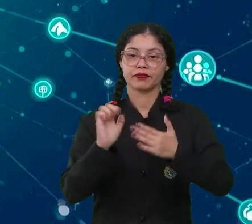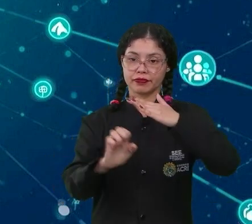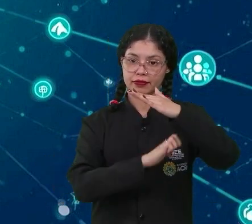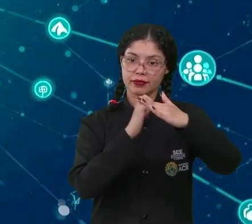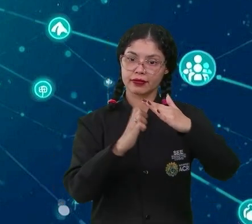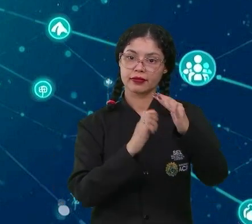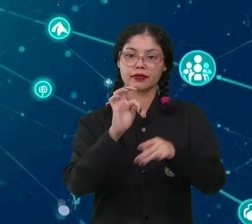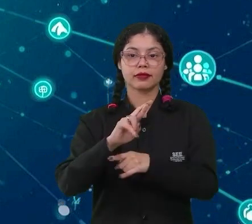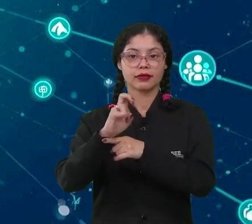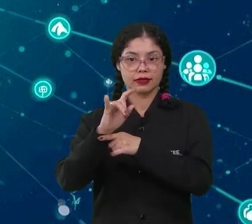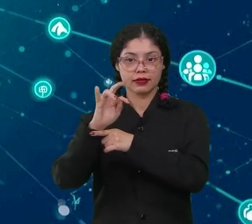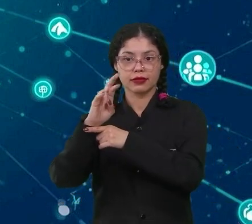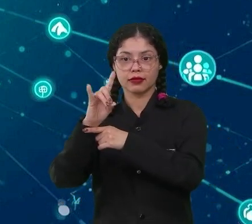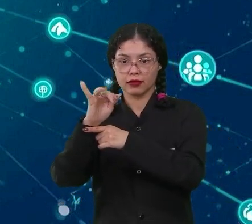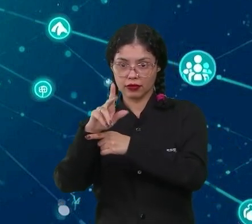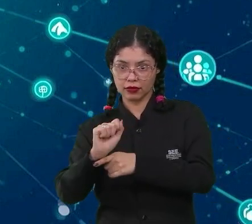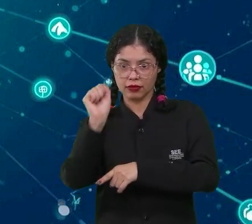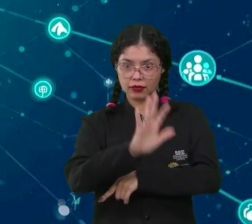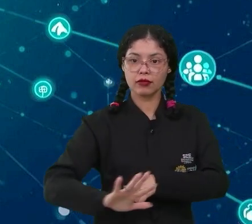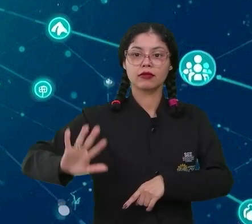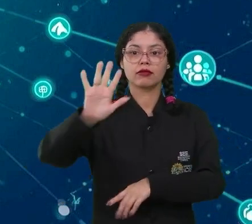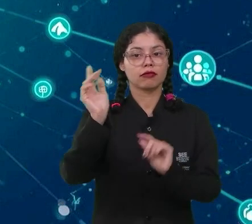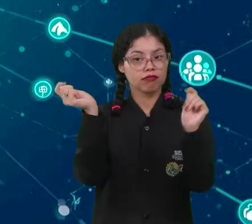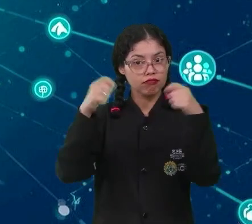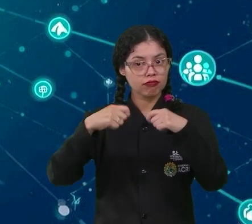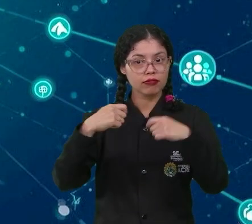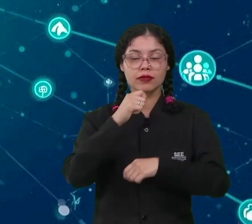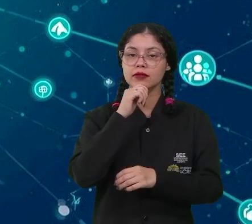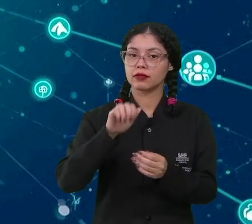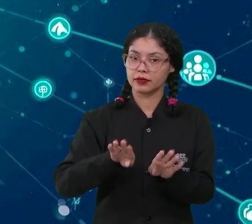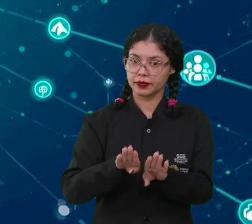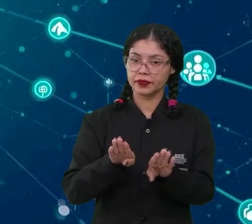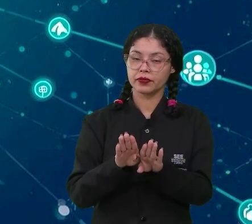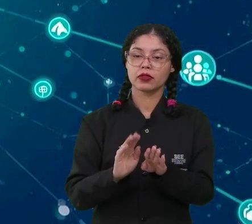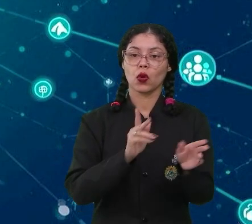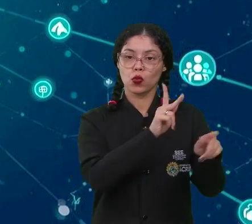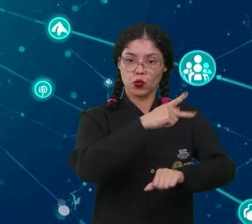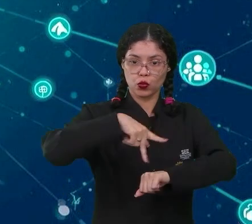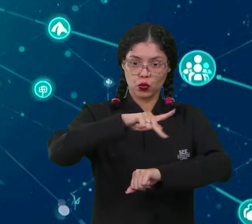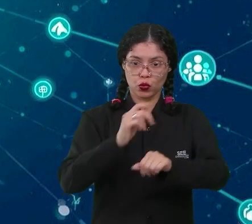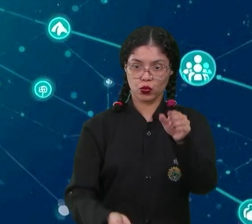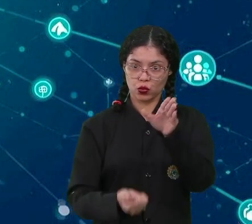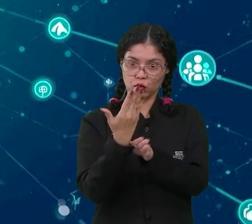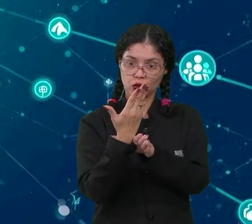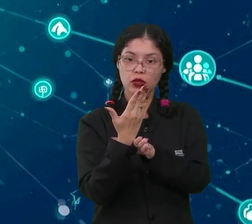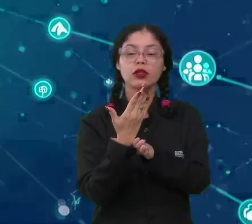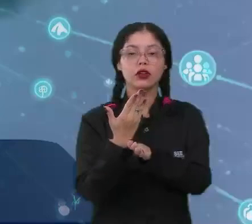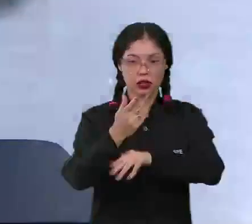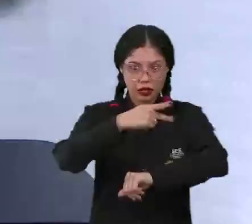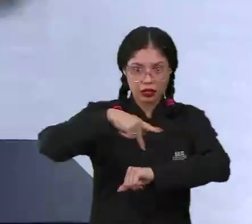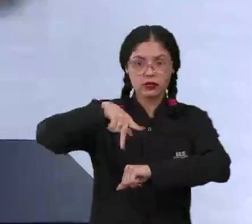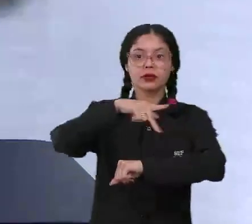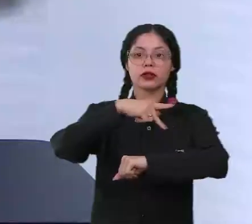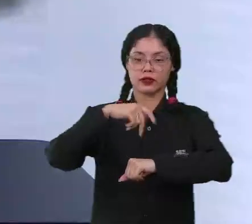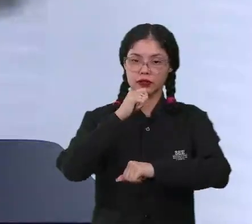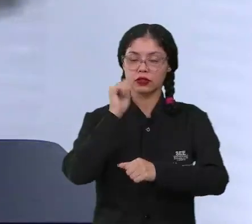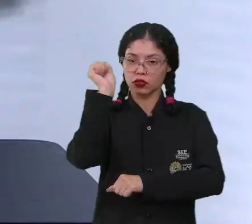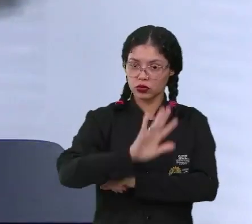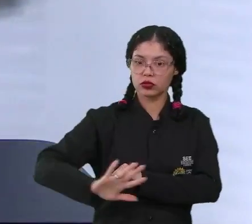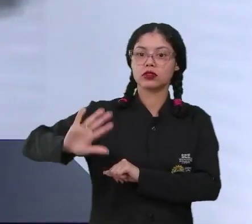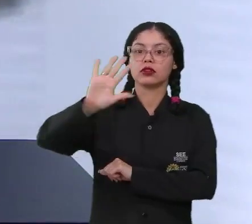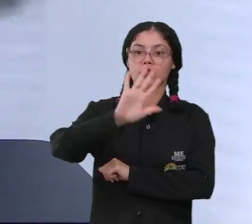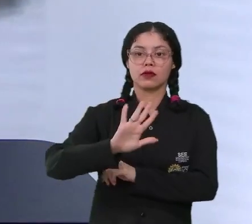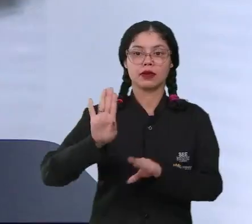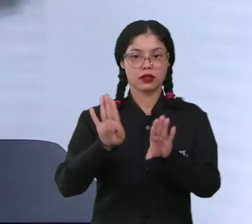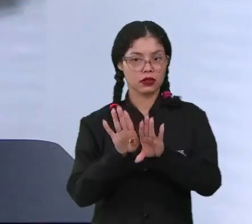empresas transnacionais, geralmente elas possuem aí a matriz em um país. Esse país, geralmente,